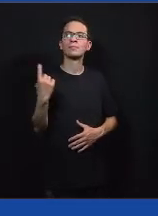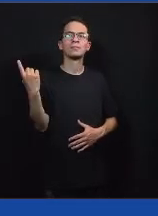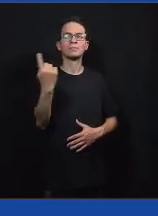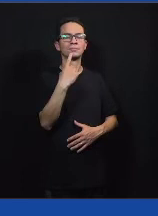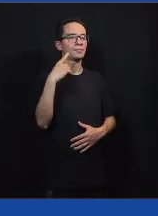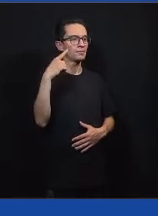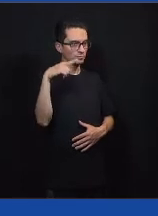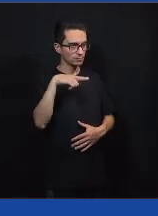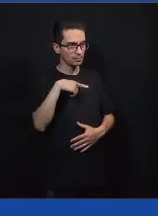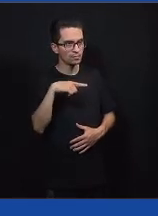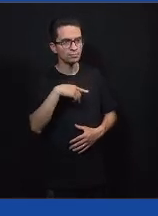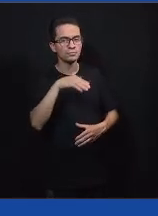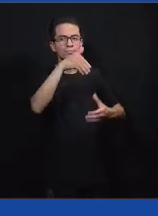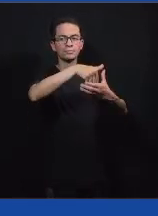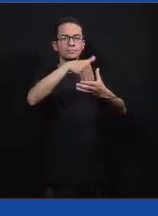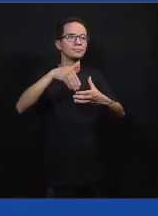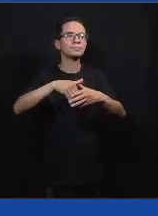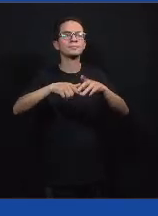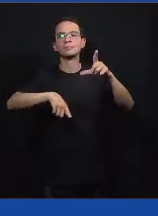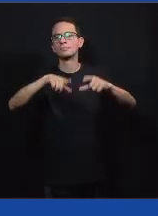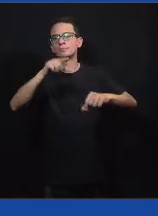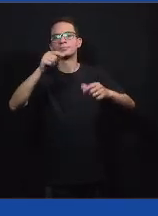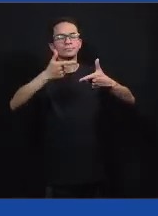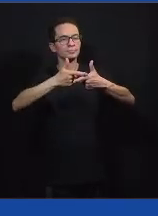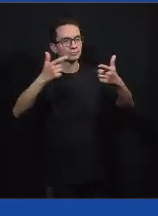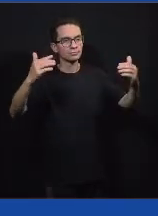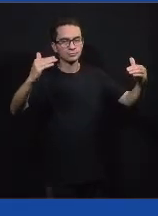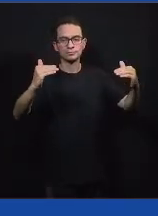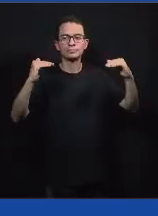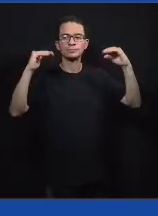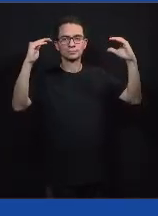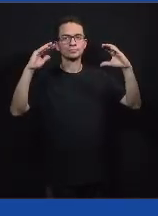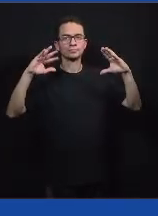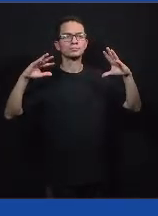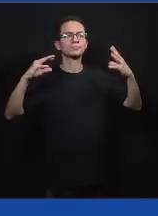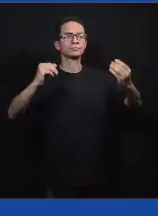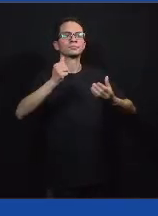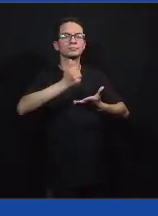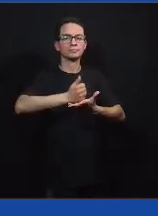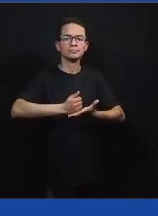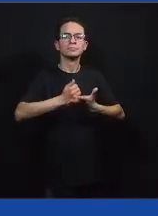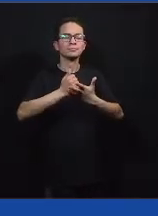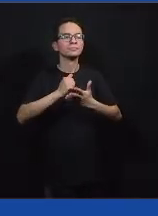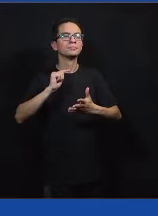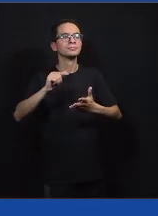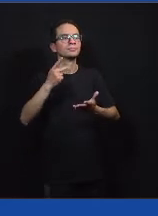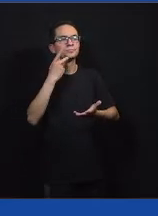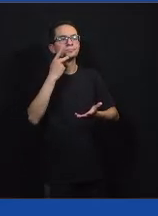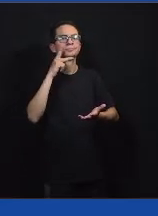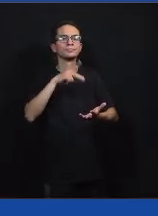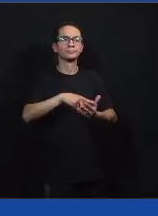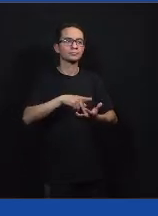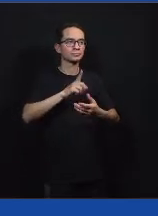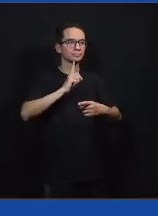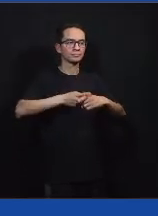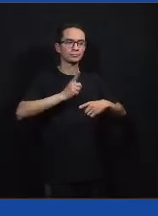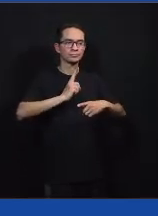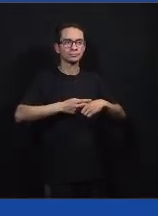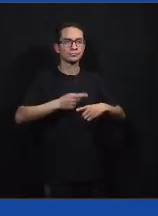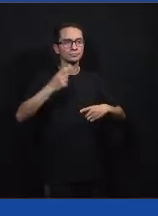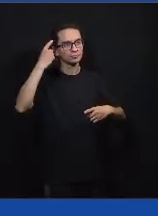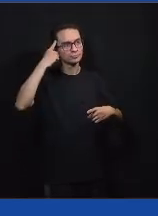primeira é de que a democracia recebe o apoio a teoria da população A grande maioria achou que era verdadeiro só que em Votorantim